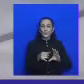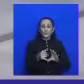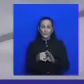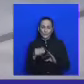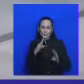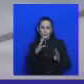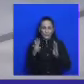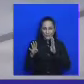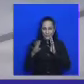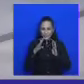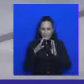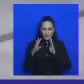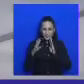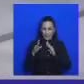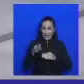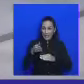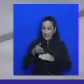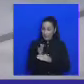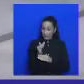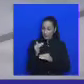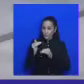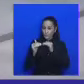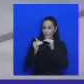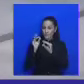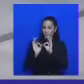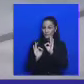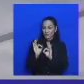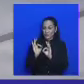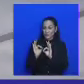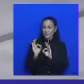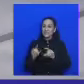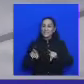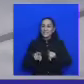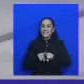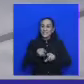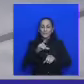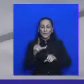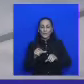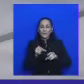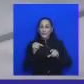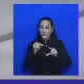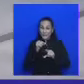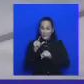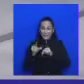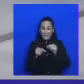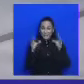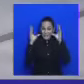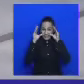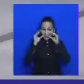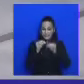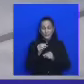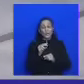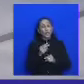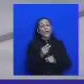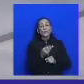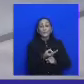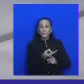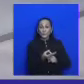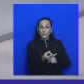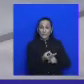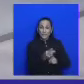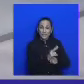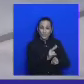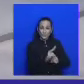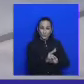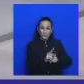pelo YouTube e pelo Facebook. E para validar todo o processo de preparação e também os sorteios desta noite, a gente conta com a